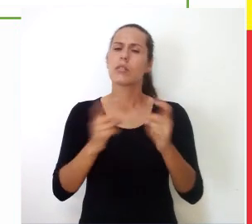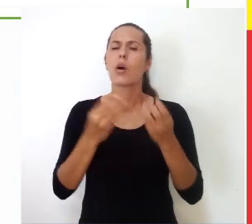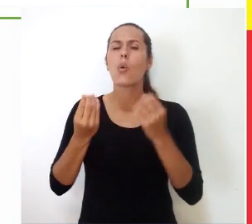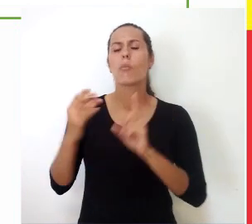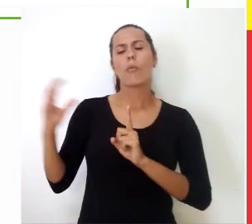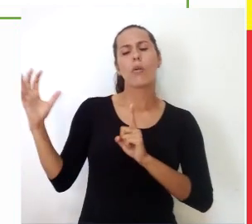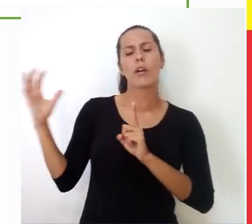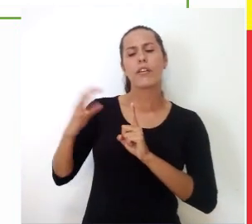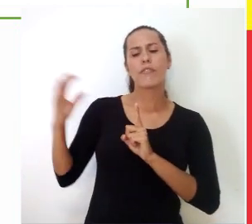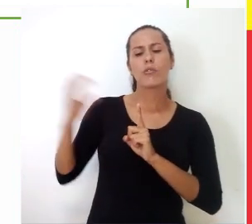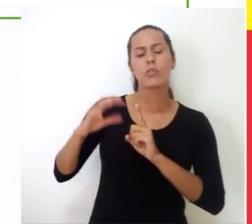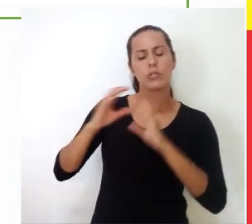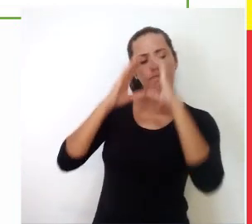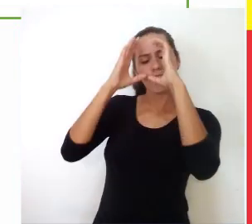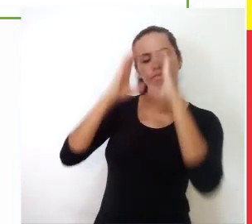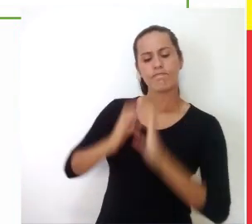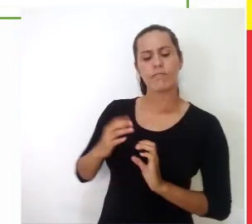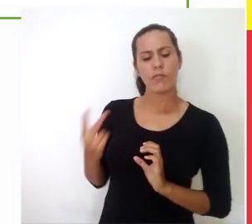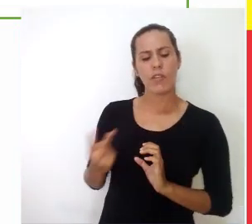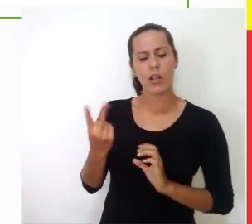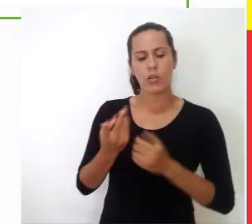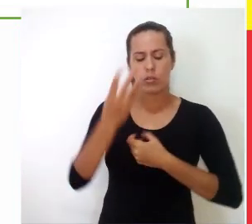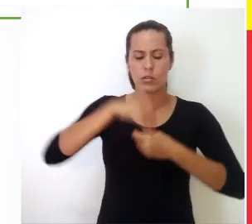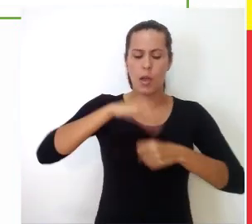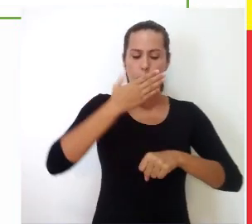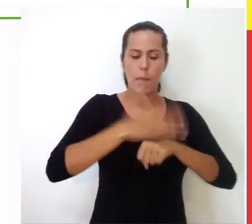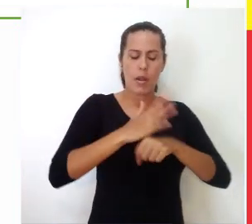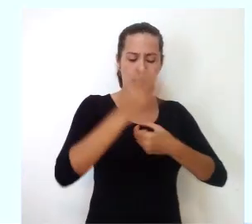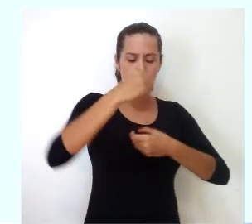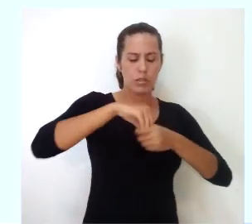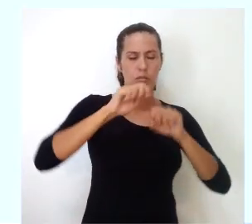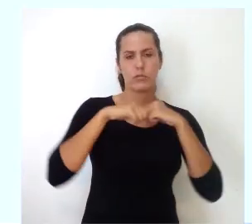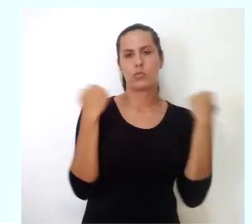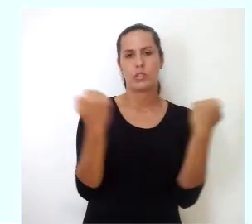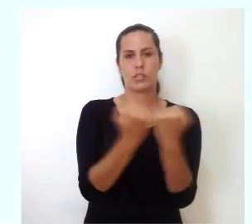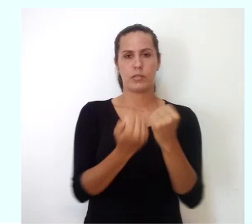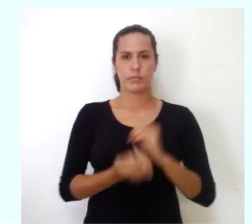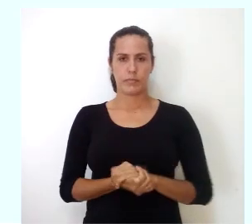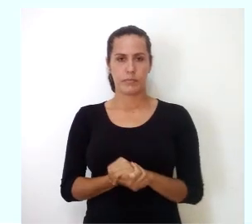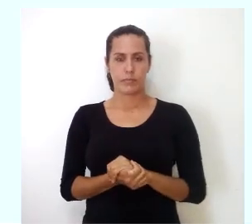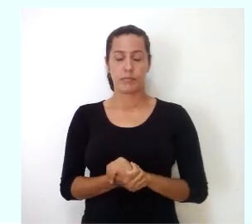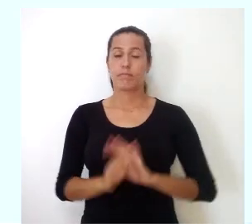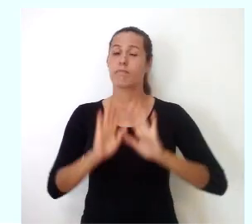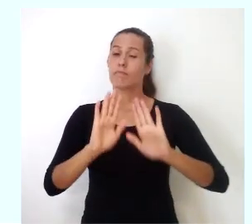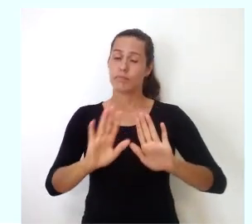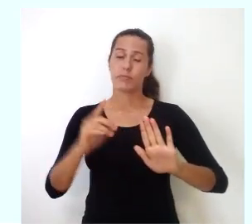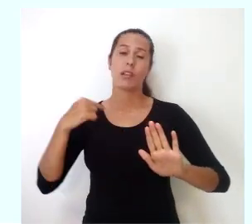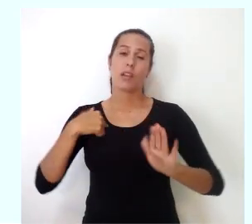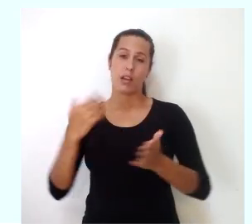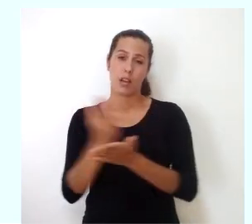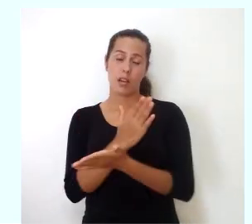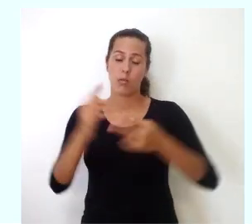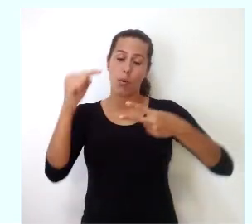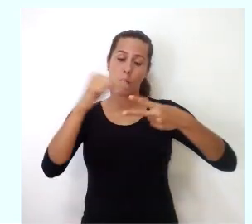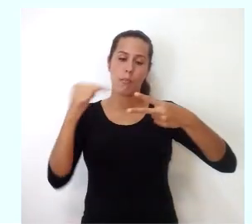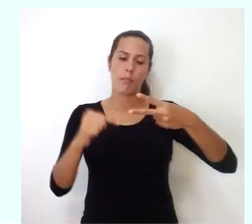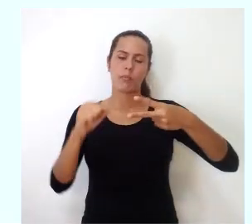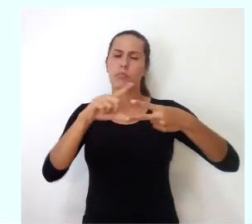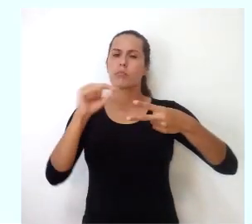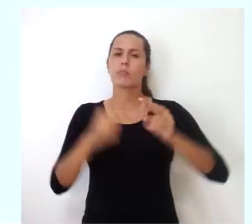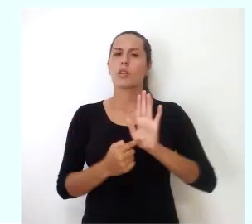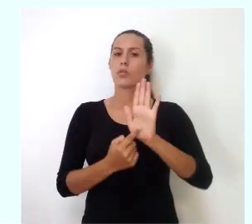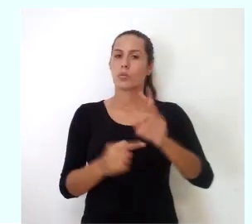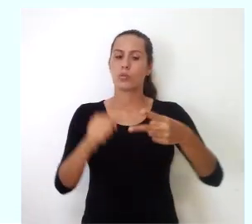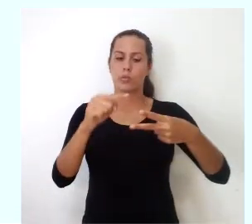influenciar condutas pessoais e práticas sociais. Prestem bem atenção. Eu trouxe para vocês 2 objetivos.